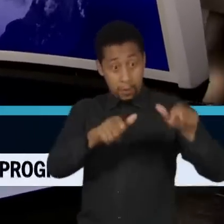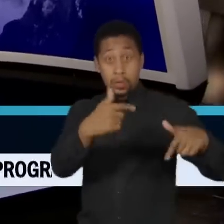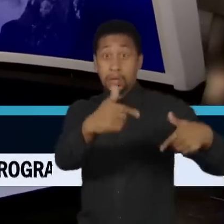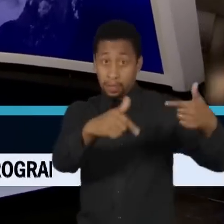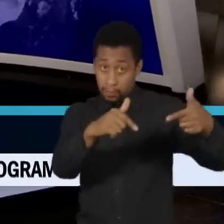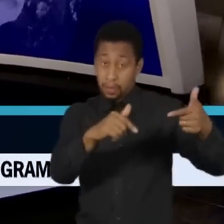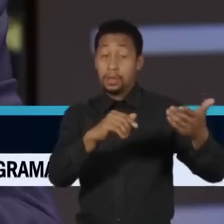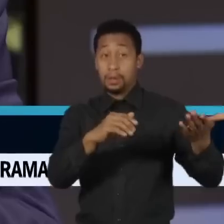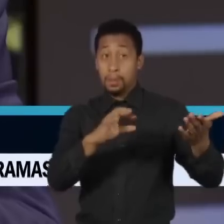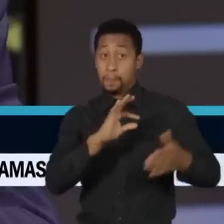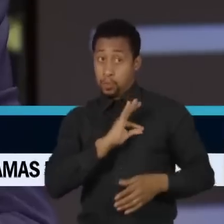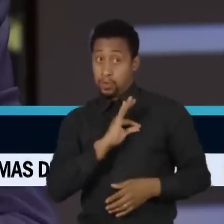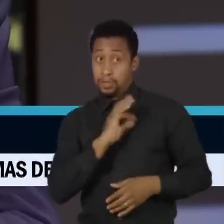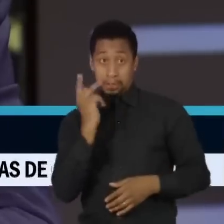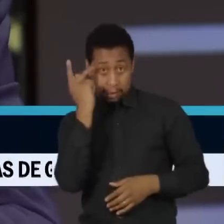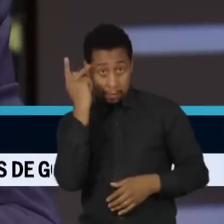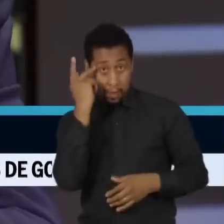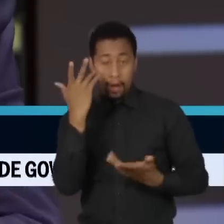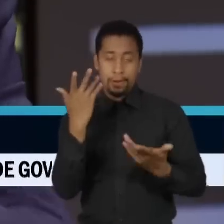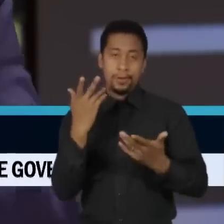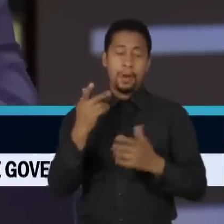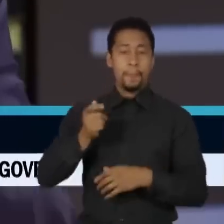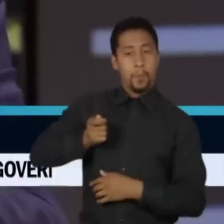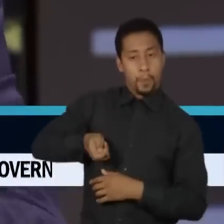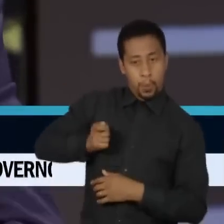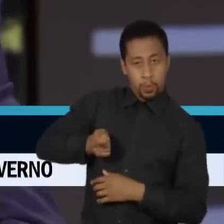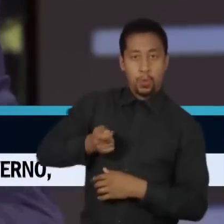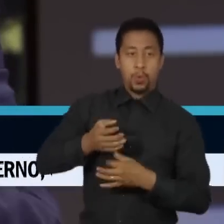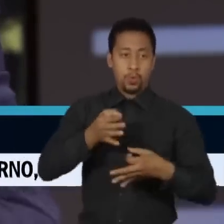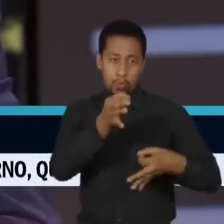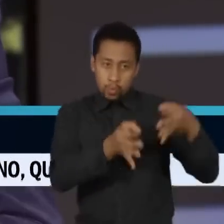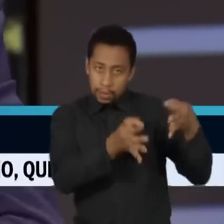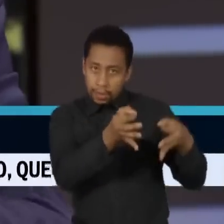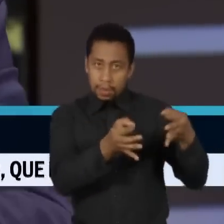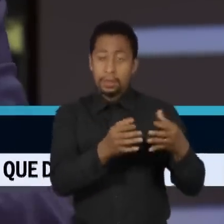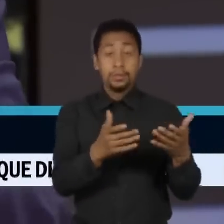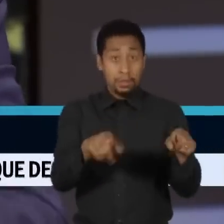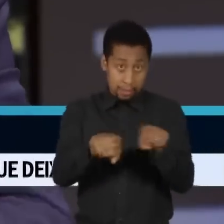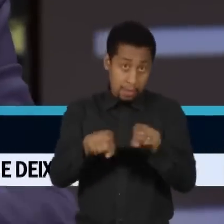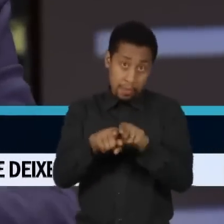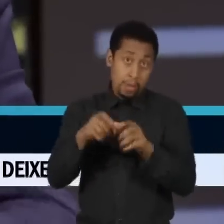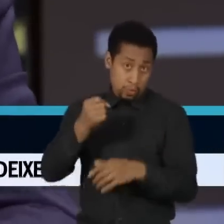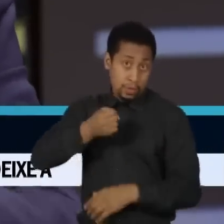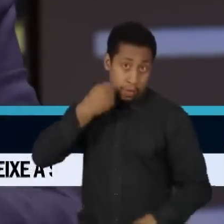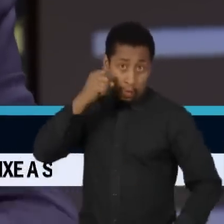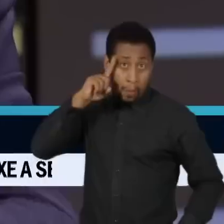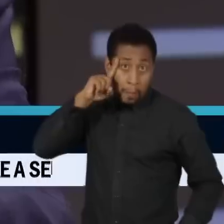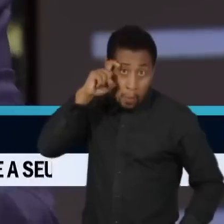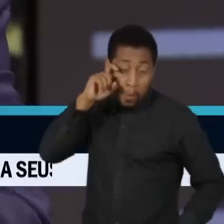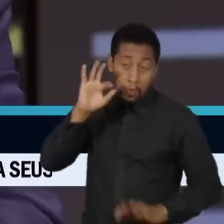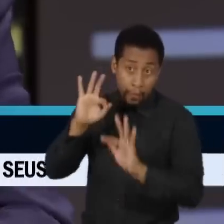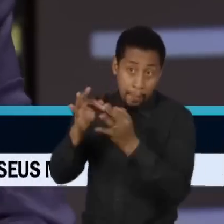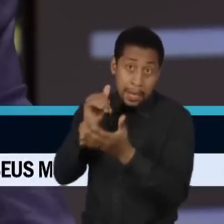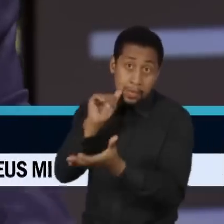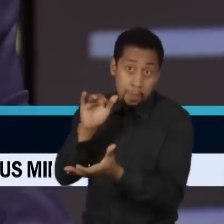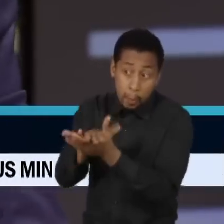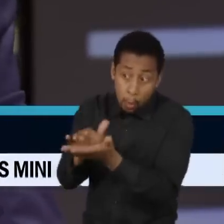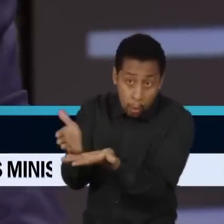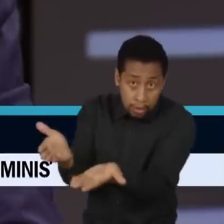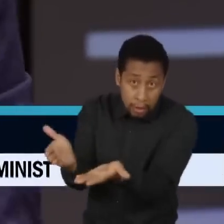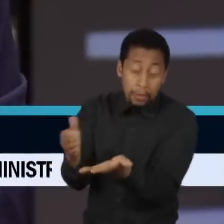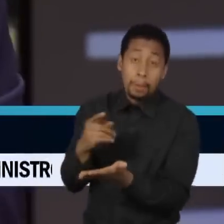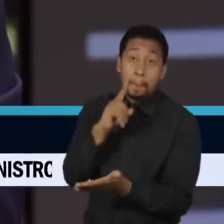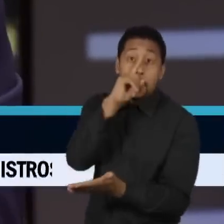da Polícia Militar de São Paulo, promotores públicos, juiz e também o senador Sérgio Moro, sua esposa e sua